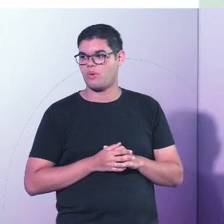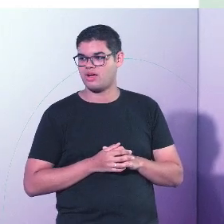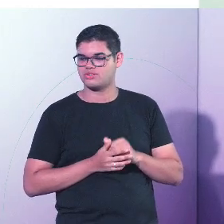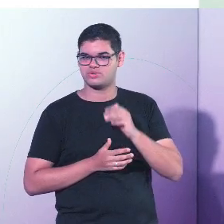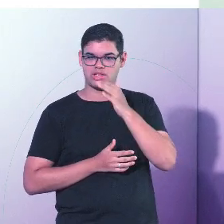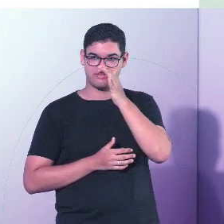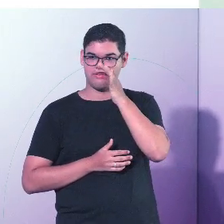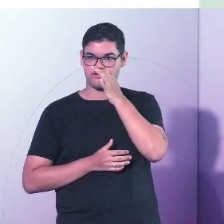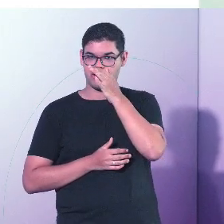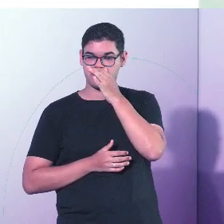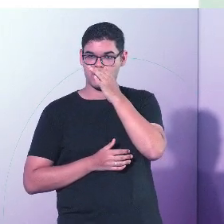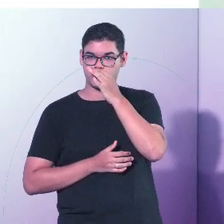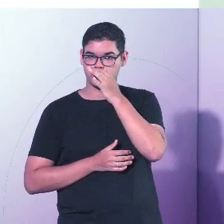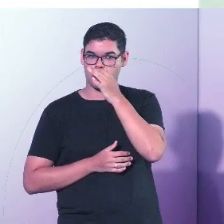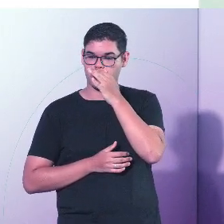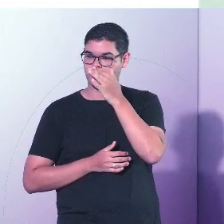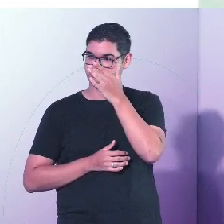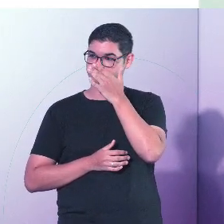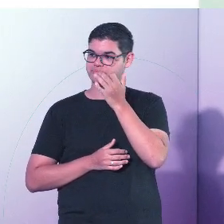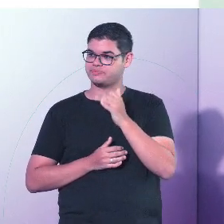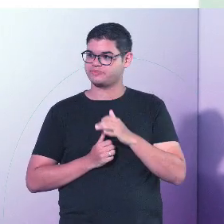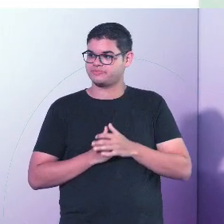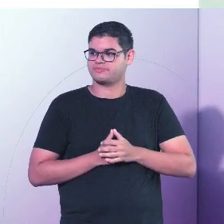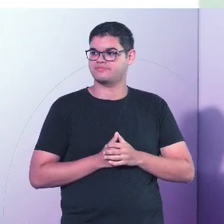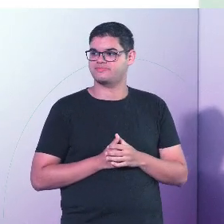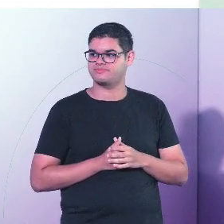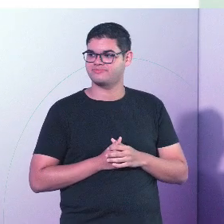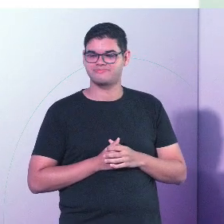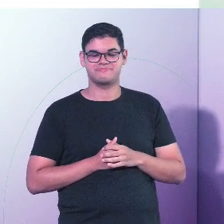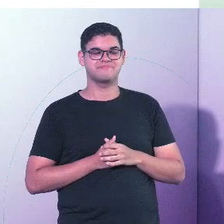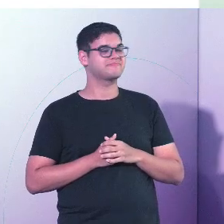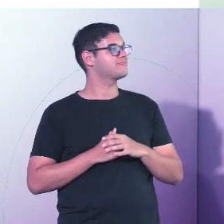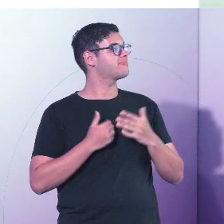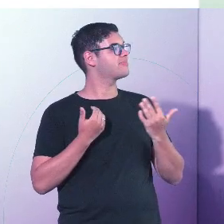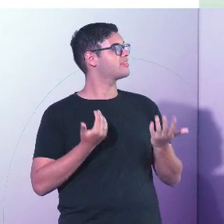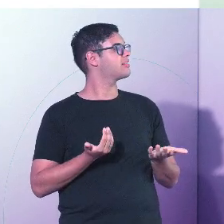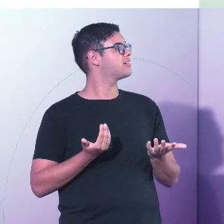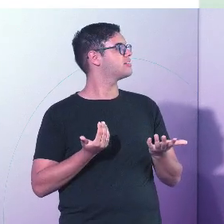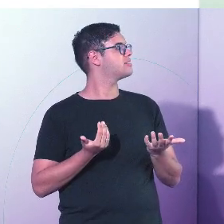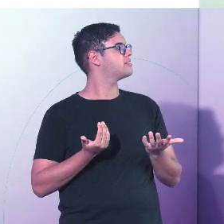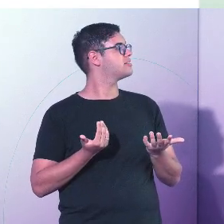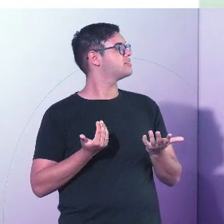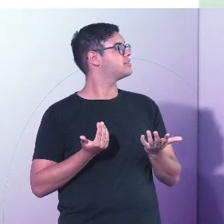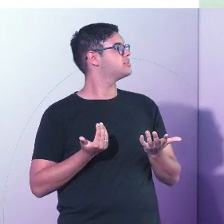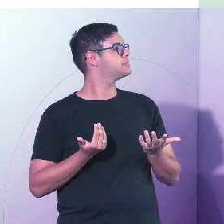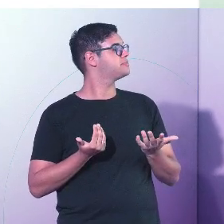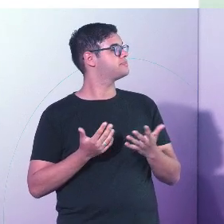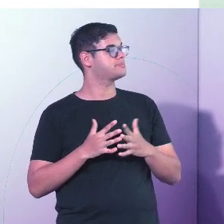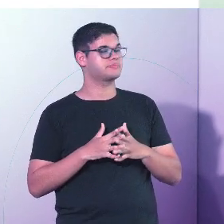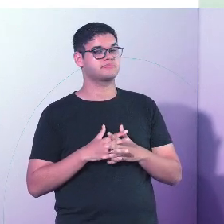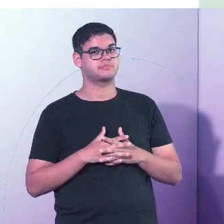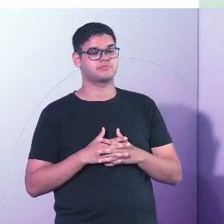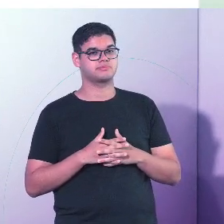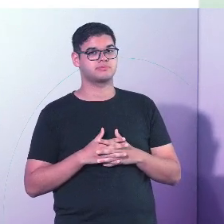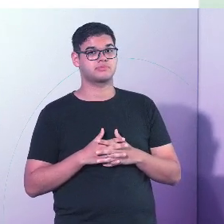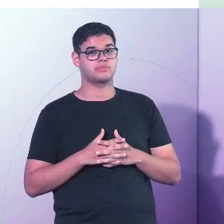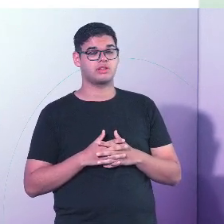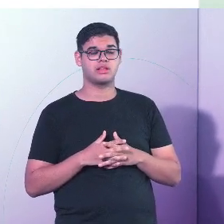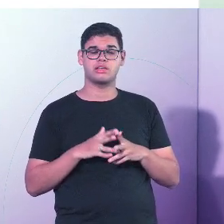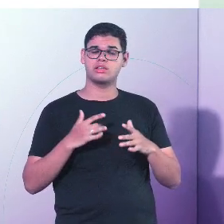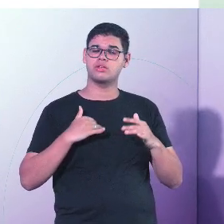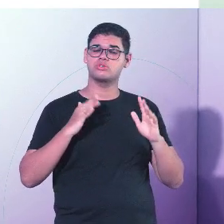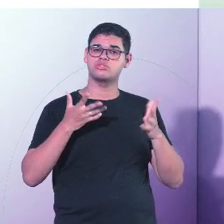valores numéricos são assim, por exemplo, eu tenho 10% de eficácia em curar uma doença. Eu já vi casos